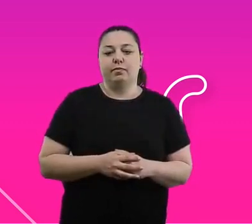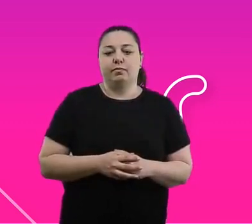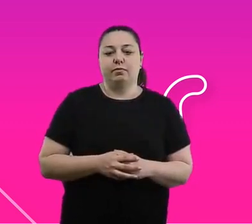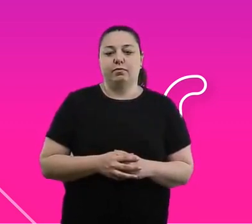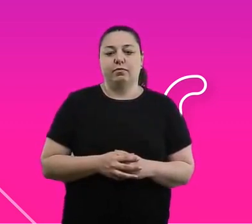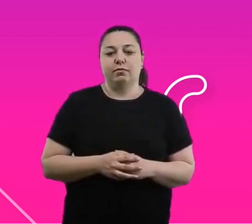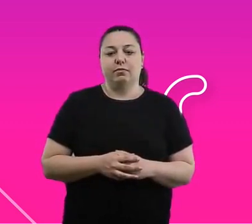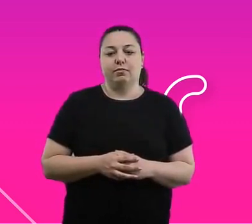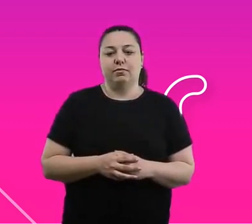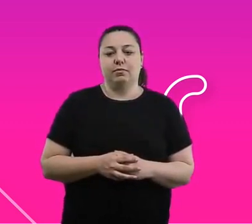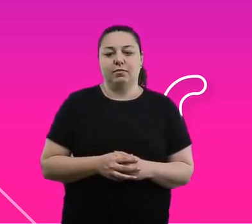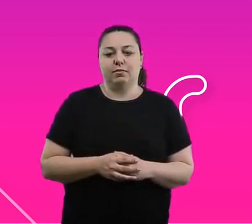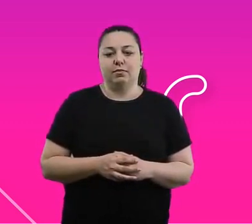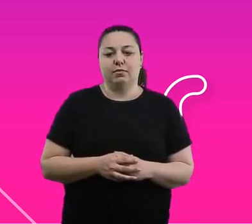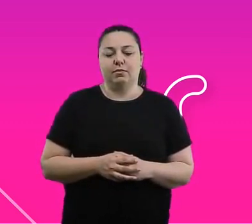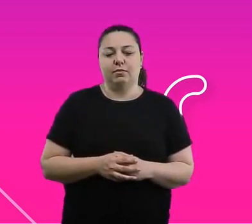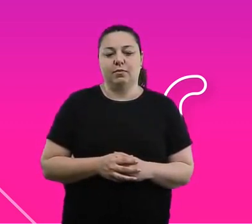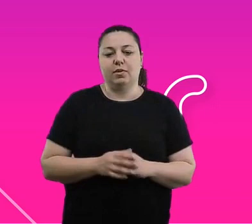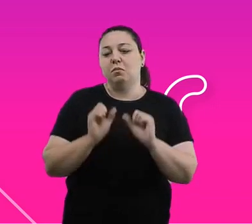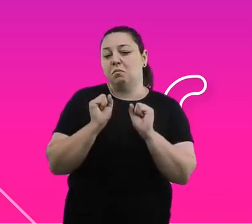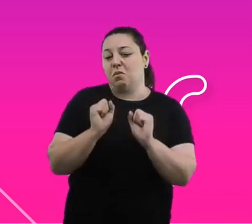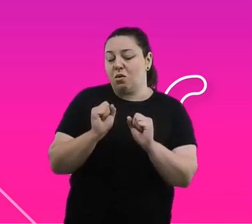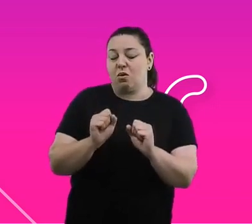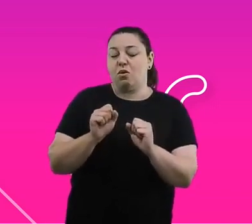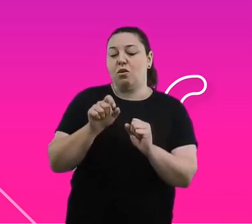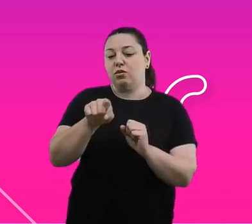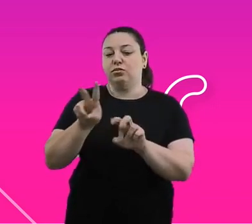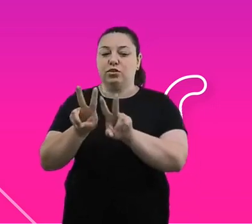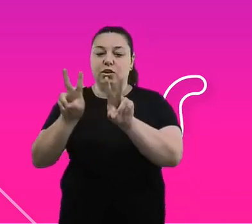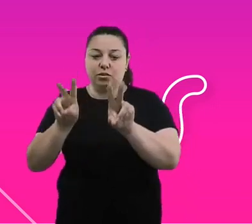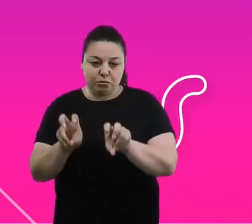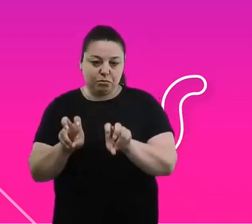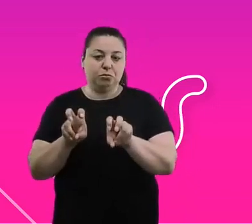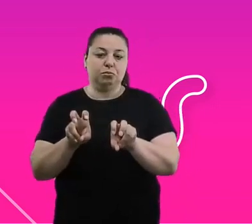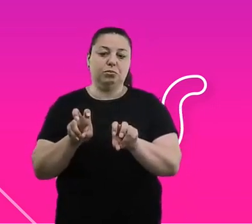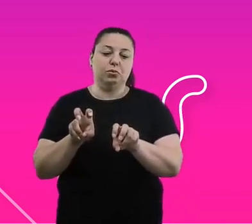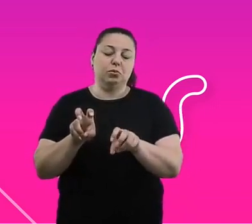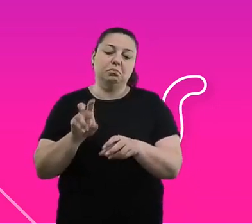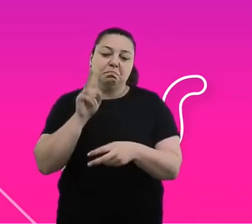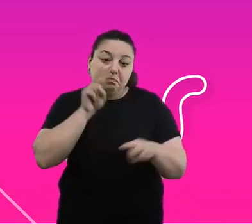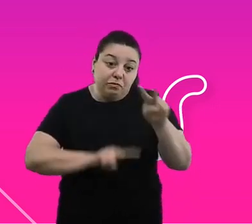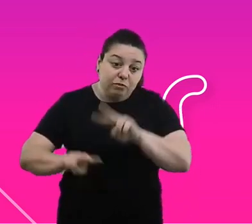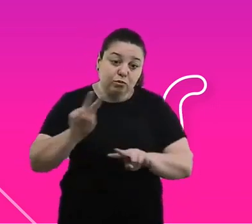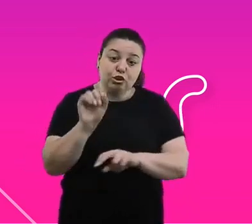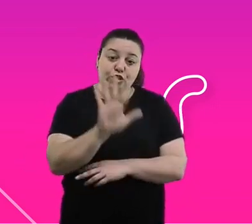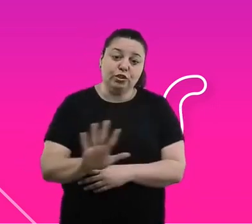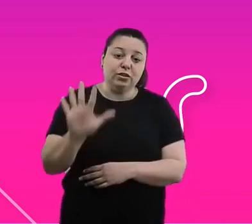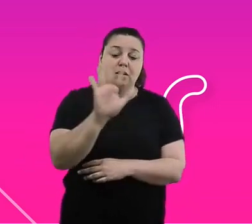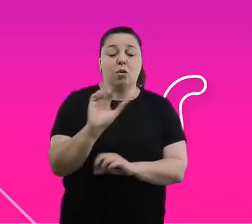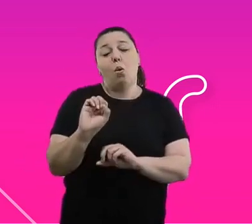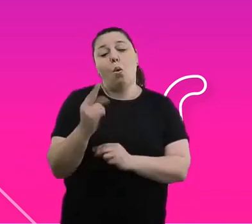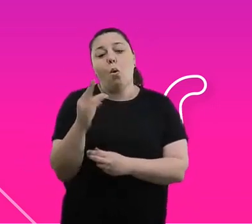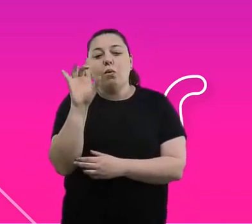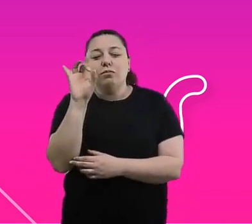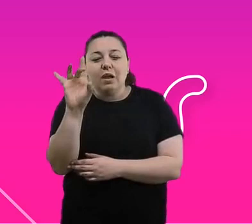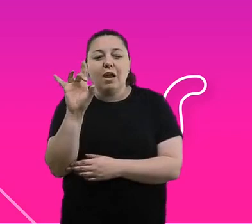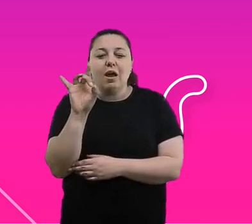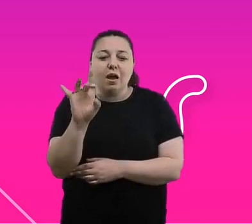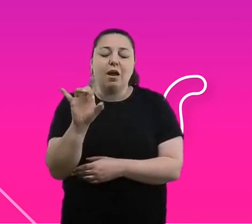dá para navegar tanto nesse tema segurança pública, quanto selecionar uma ação, entender as peculiaridades, o porquê que foi gasto dessa